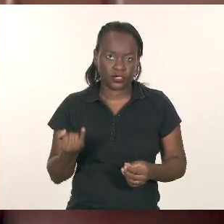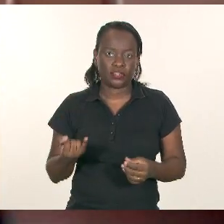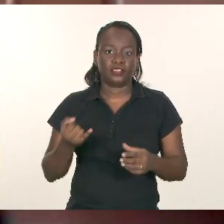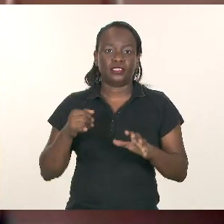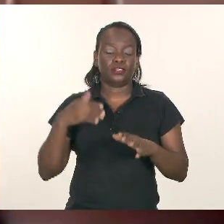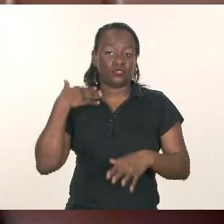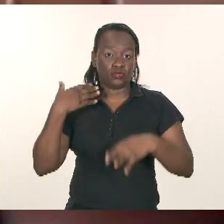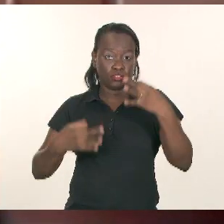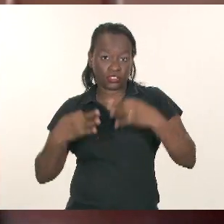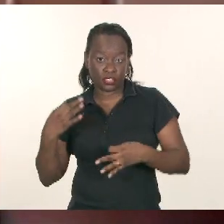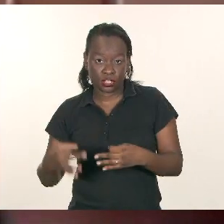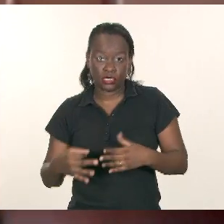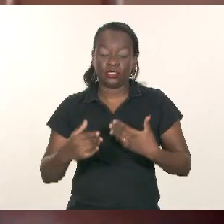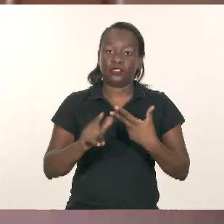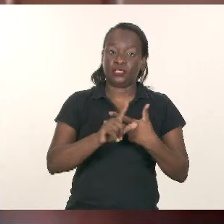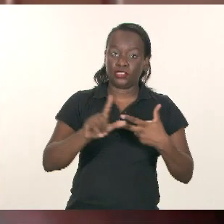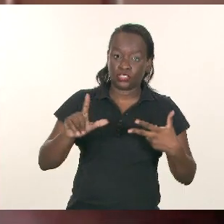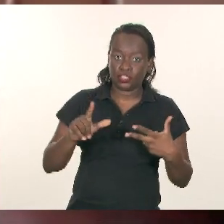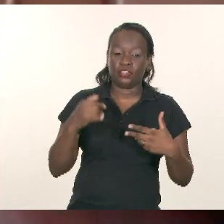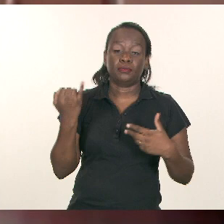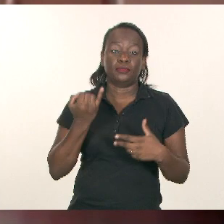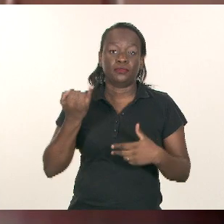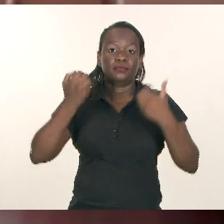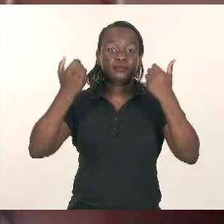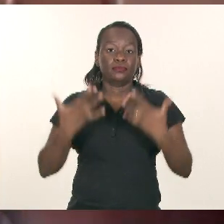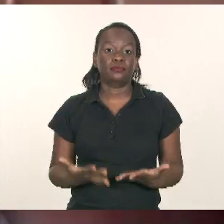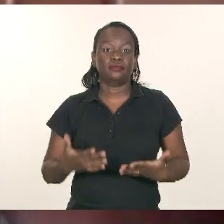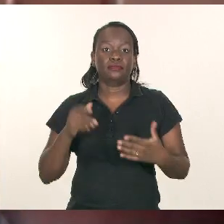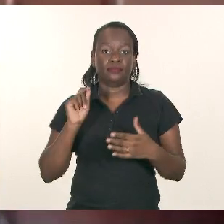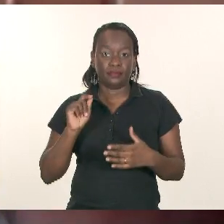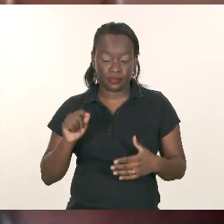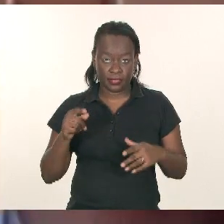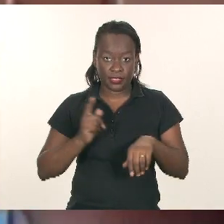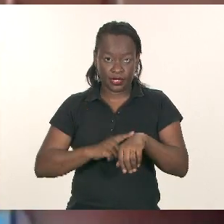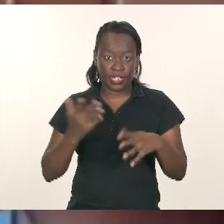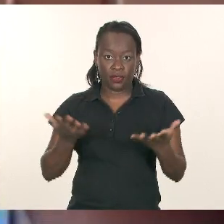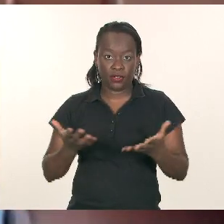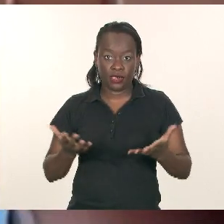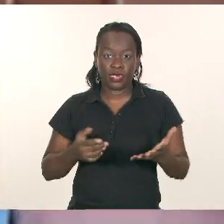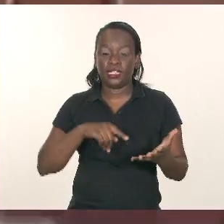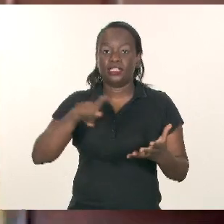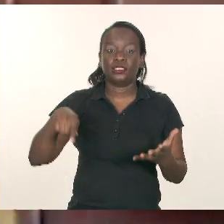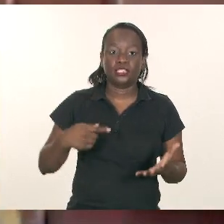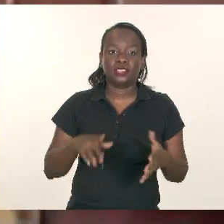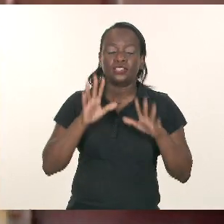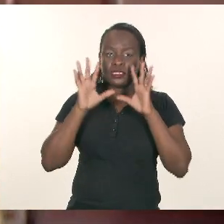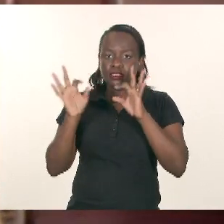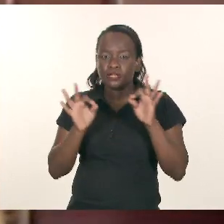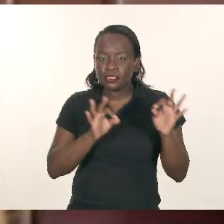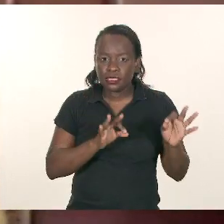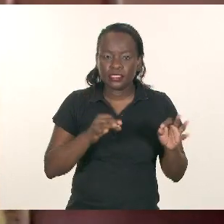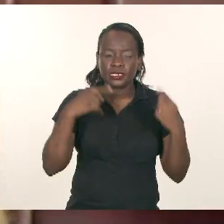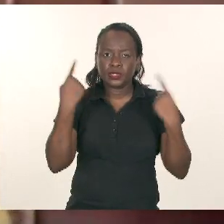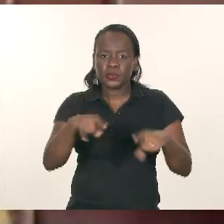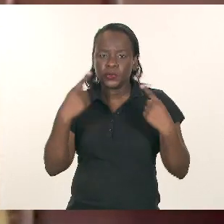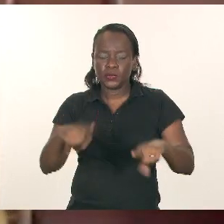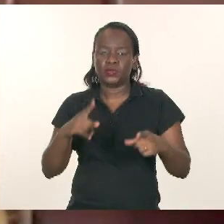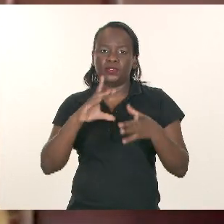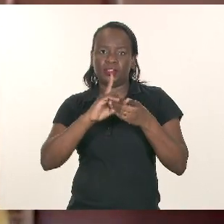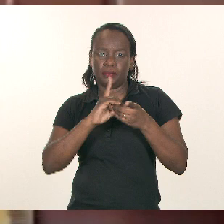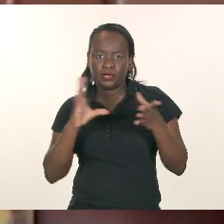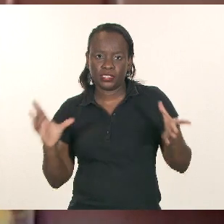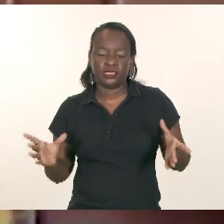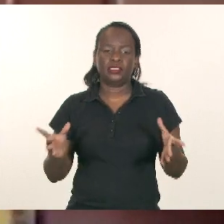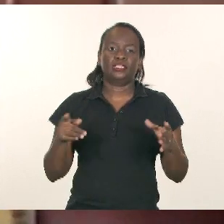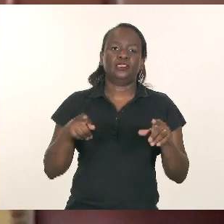o Judiciário e o Legislativo. É importante dizer, presidente, nesse momento em que a gente assiste ataques à